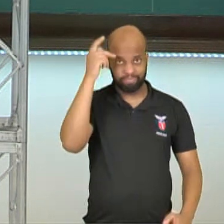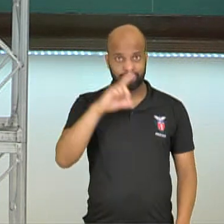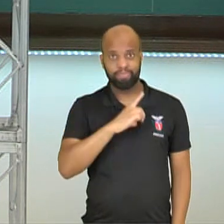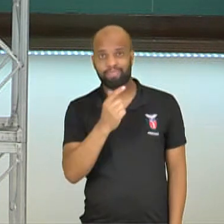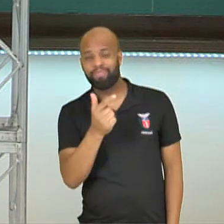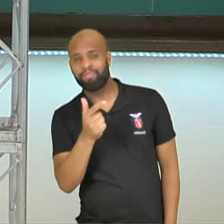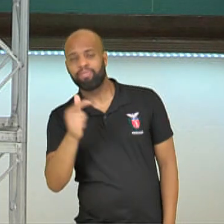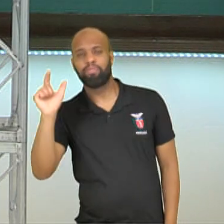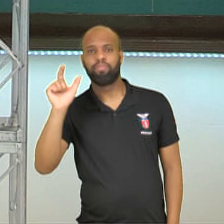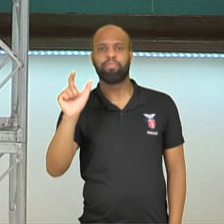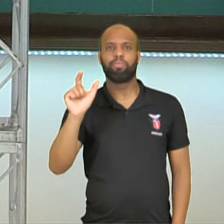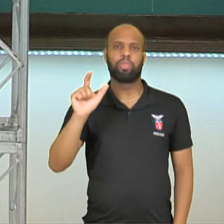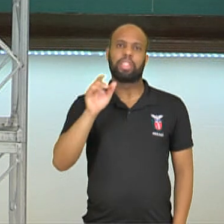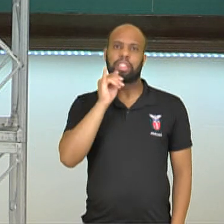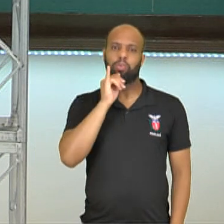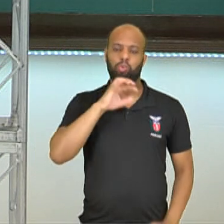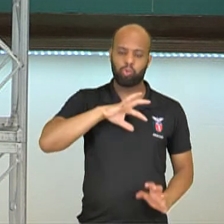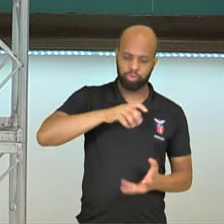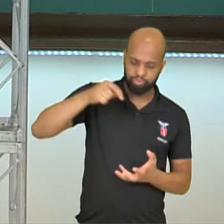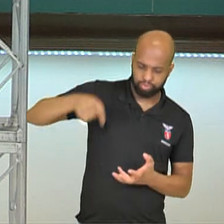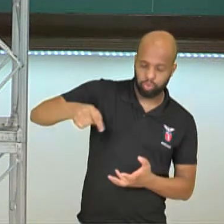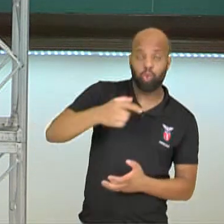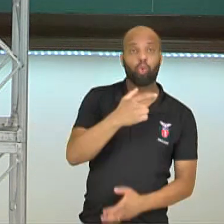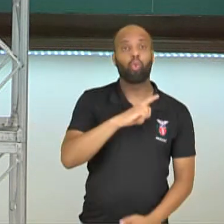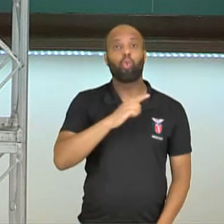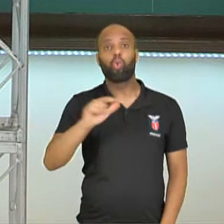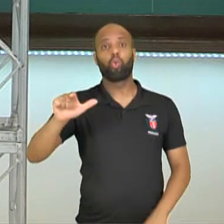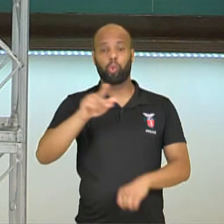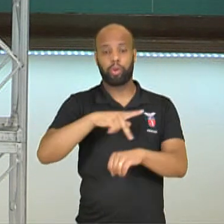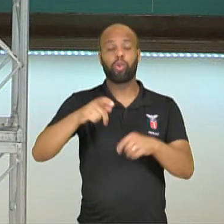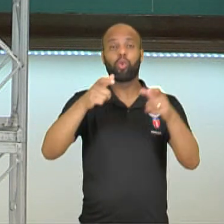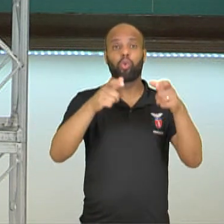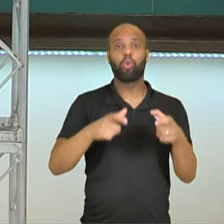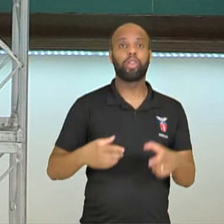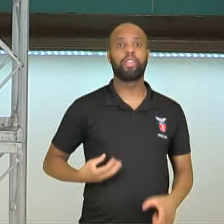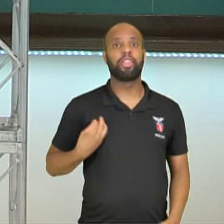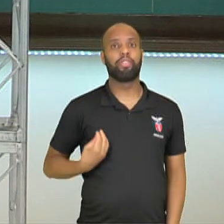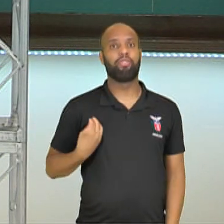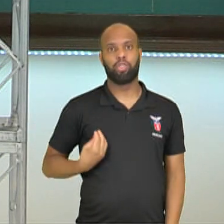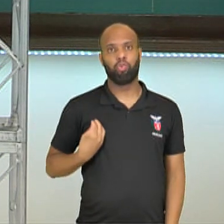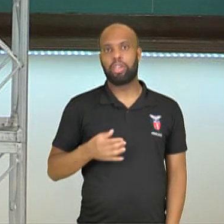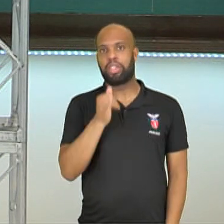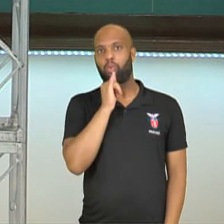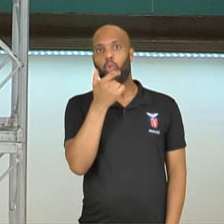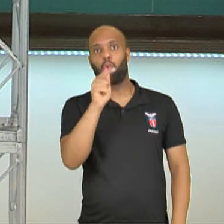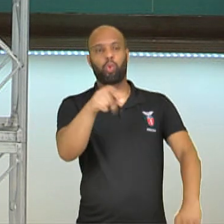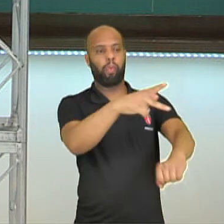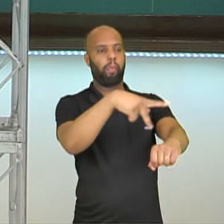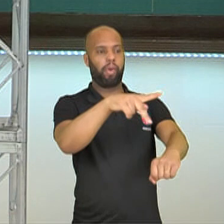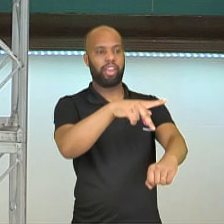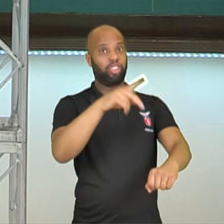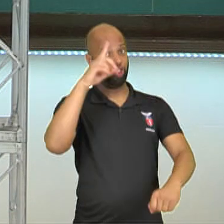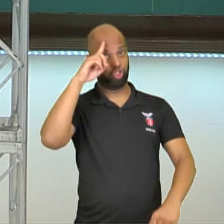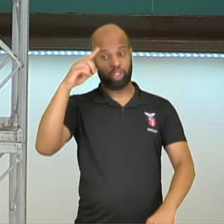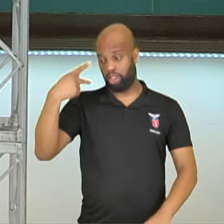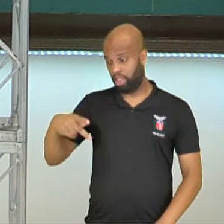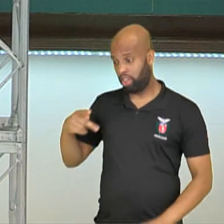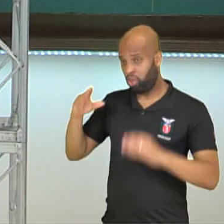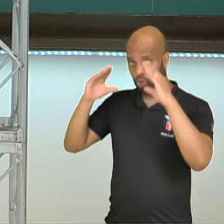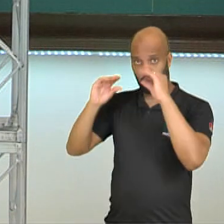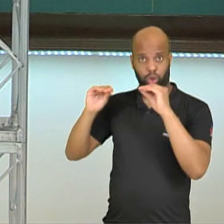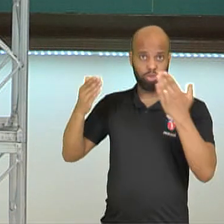outras partes do planeta, muitas vezes você vai perceber que aonde ele está é dia e aonde você está é noite. Ou ainda, você